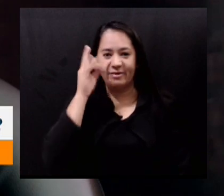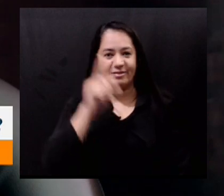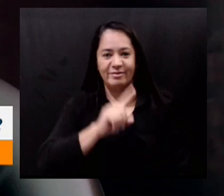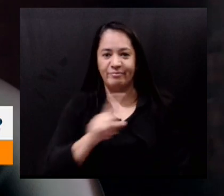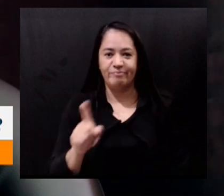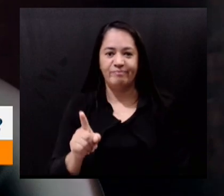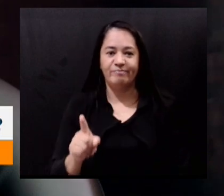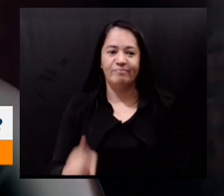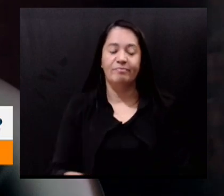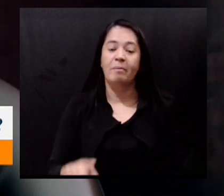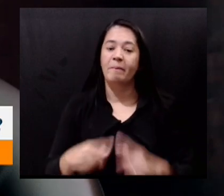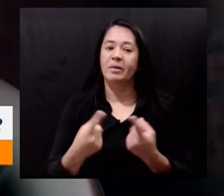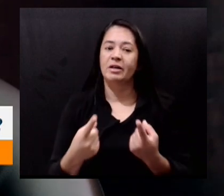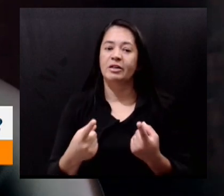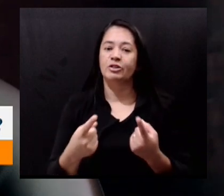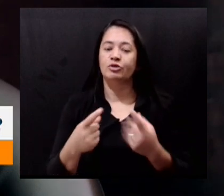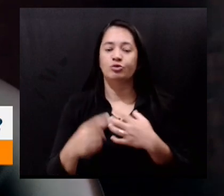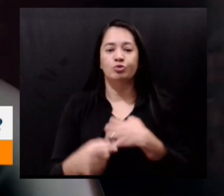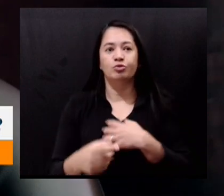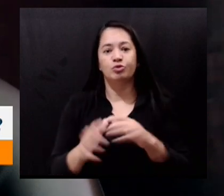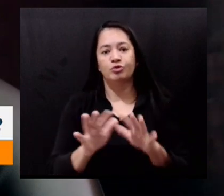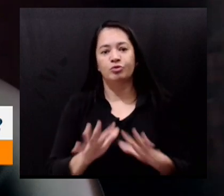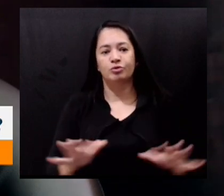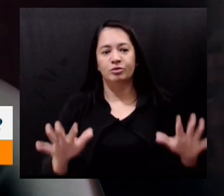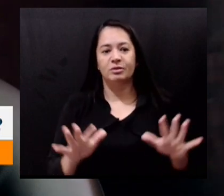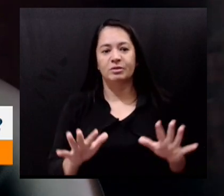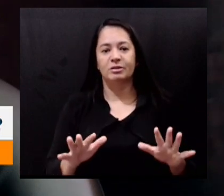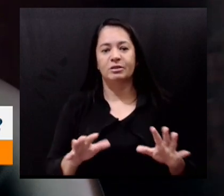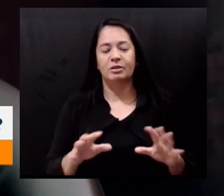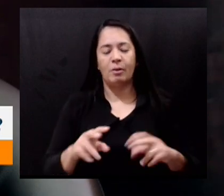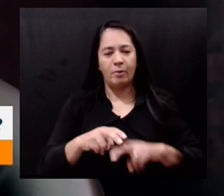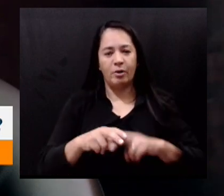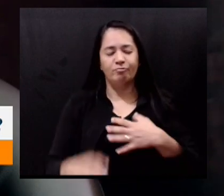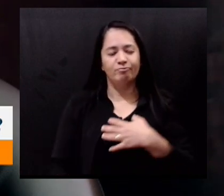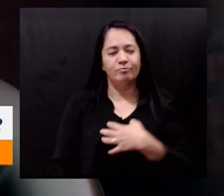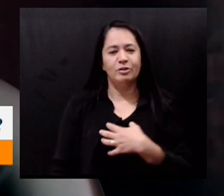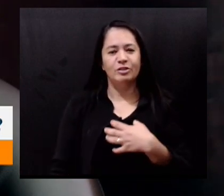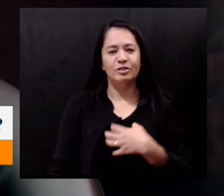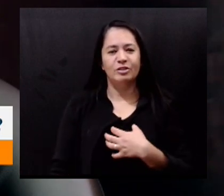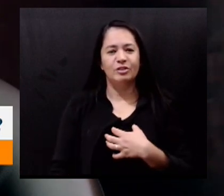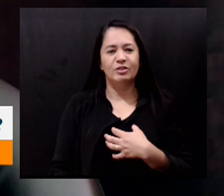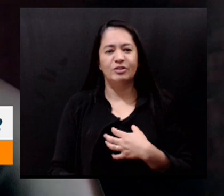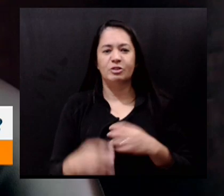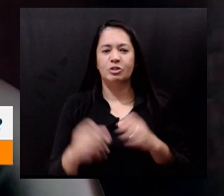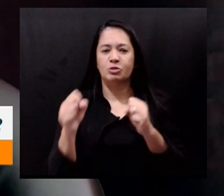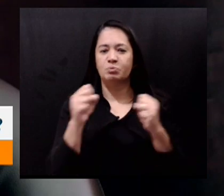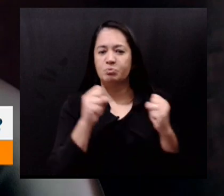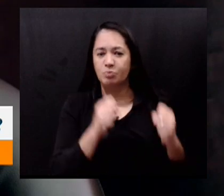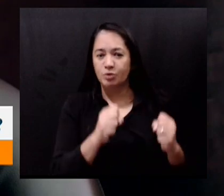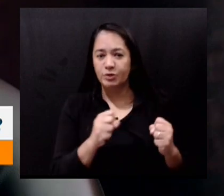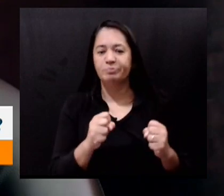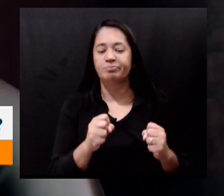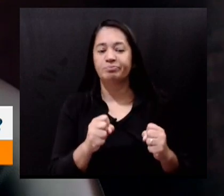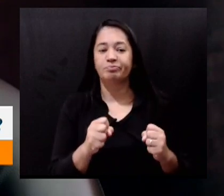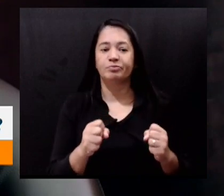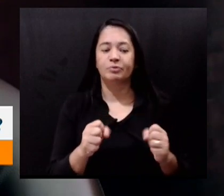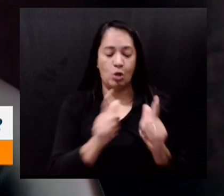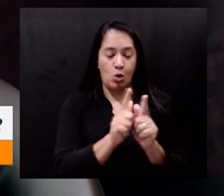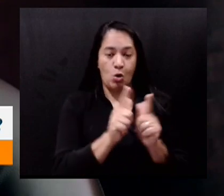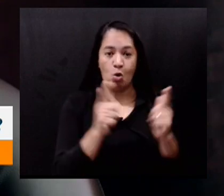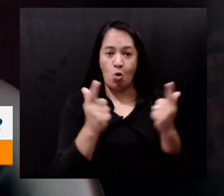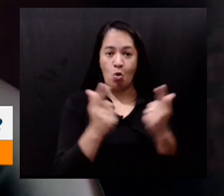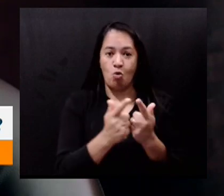maneira geral, vem por essa sensação de poder, né, então o grupo traz